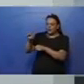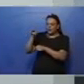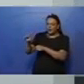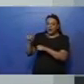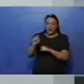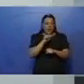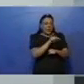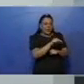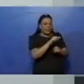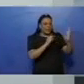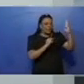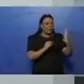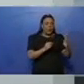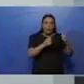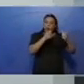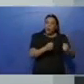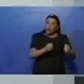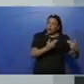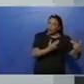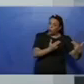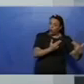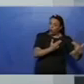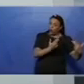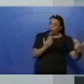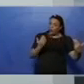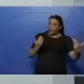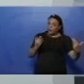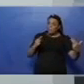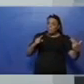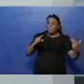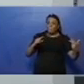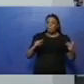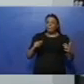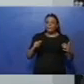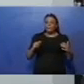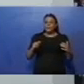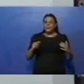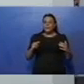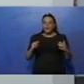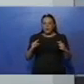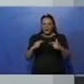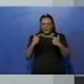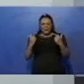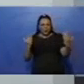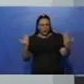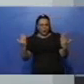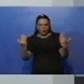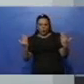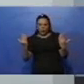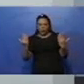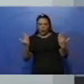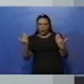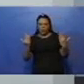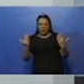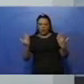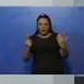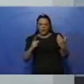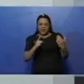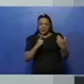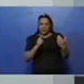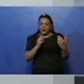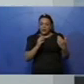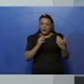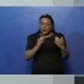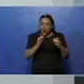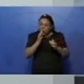aqui no Brasil pode ser semelhante. Porém, quando pegamos a comparação, que é um tipo de argumento, nós temos que ter um